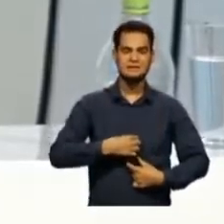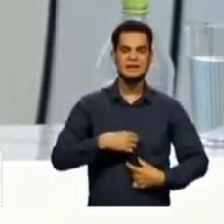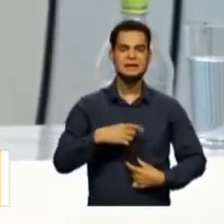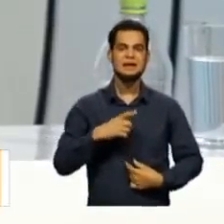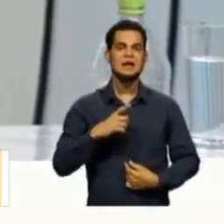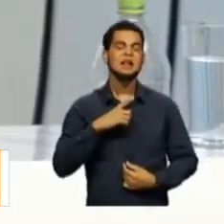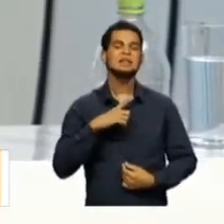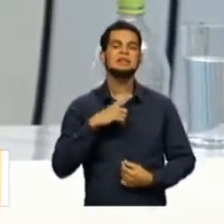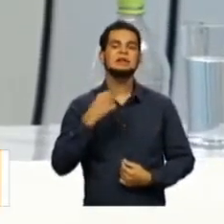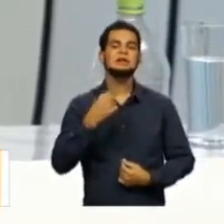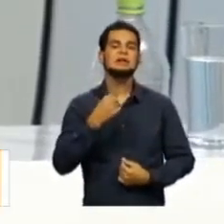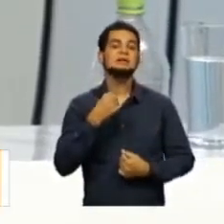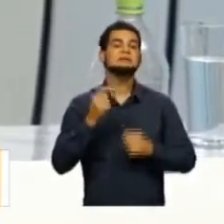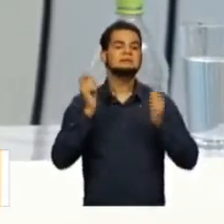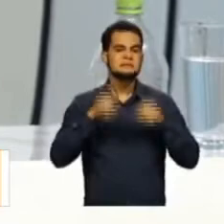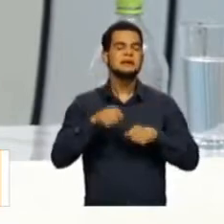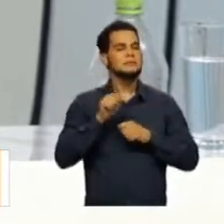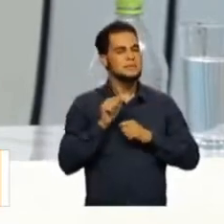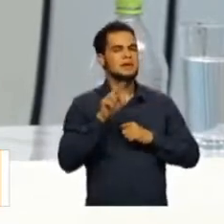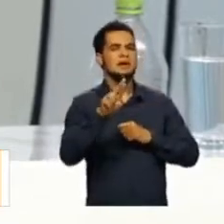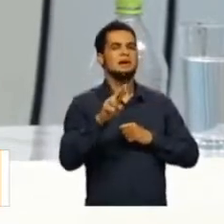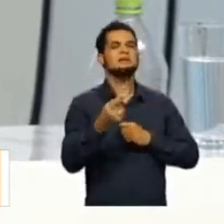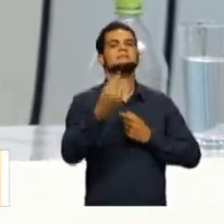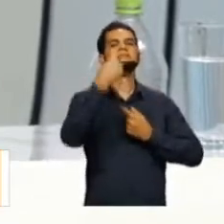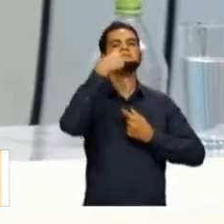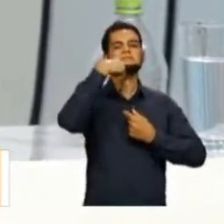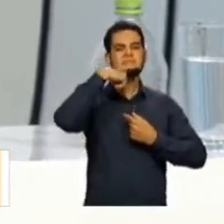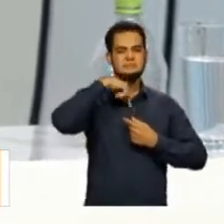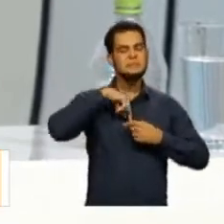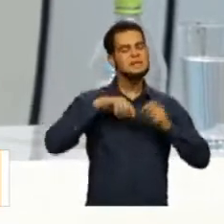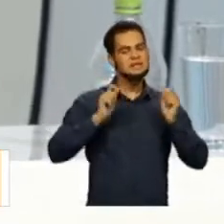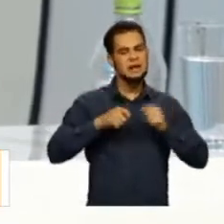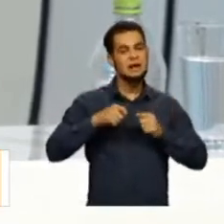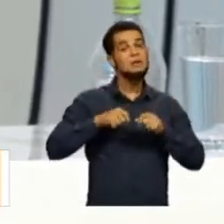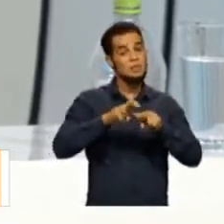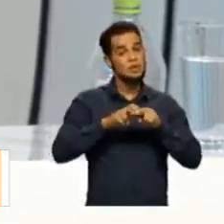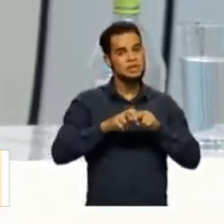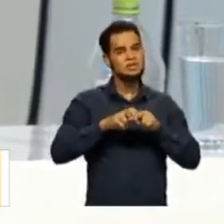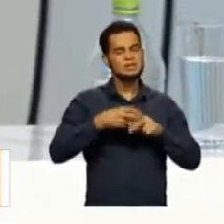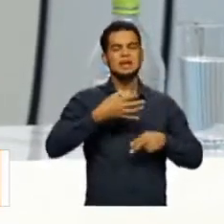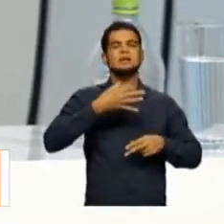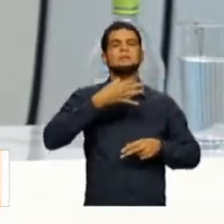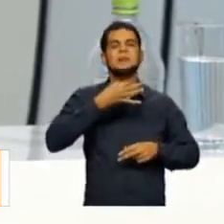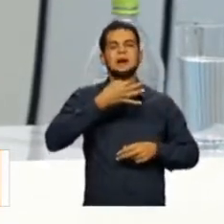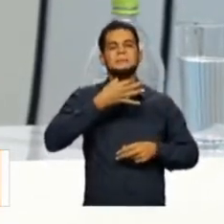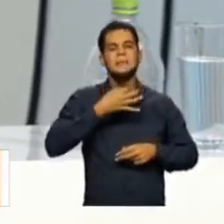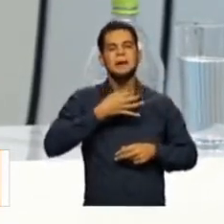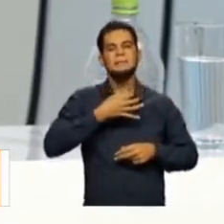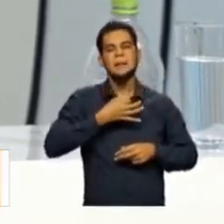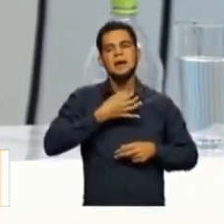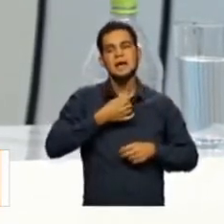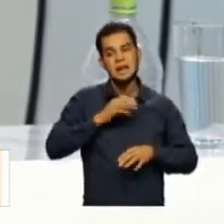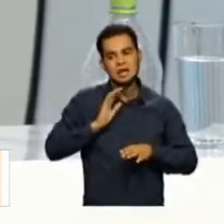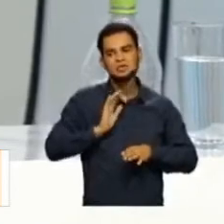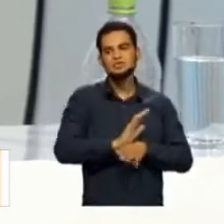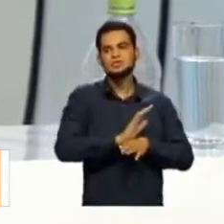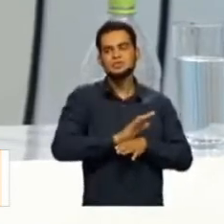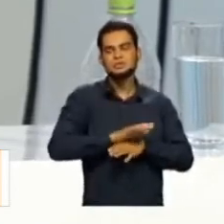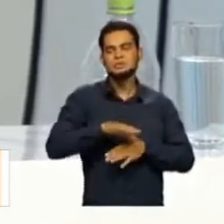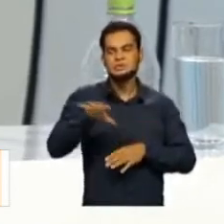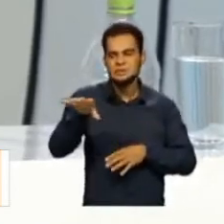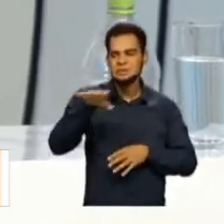estrutura aí para a passagem do ar. Então, que esses anéis aí, eles colaboram muito na hora da passagem do